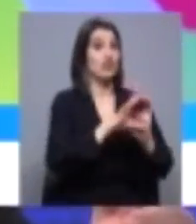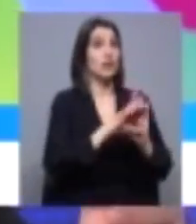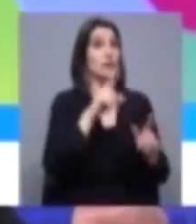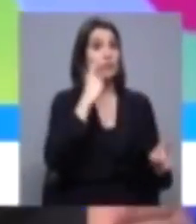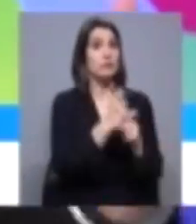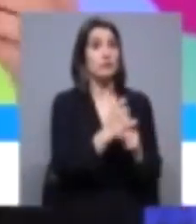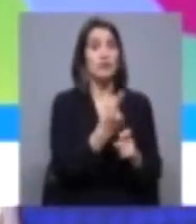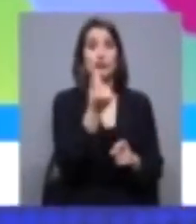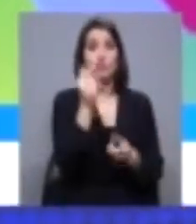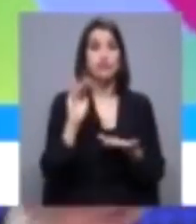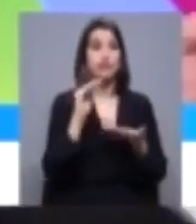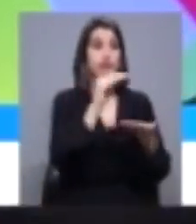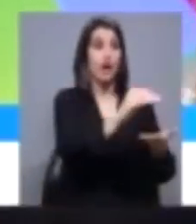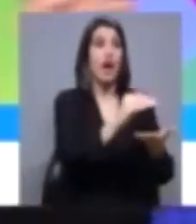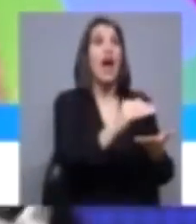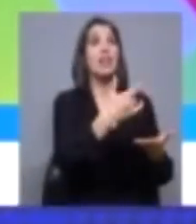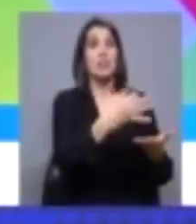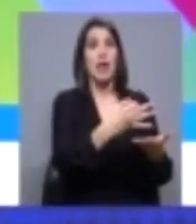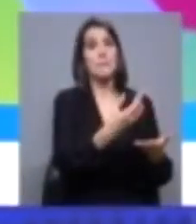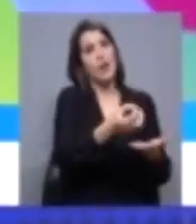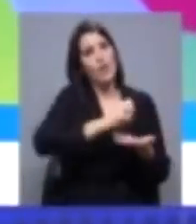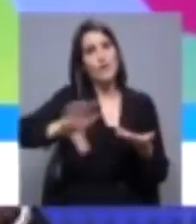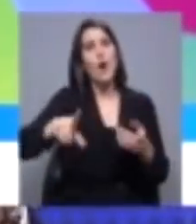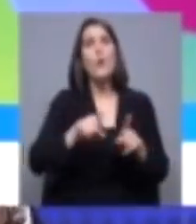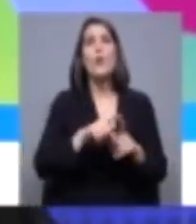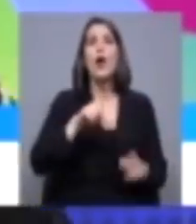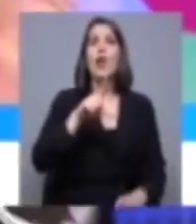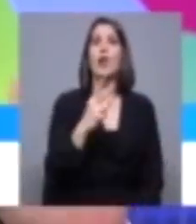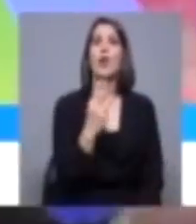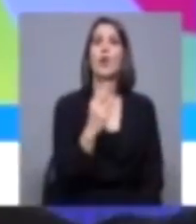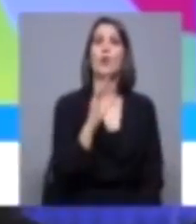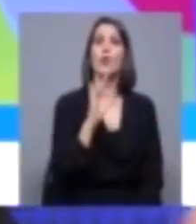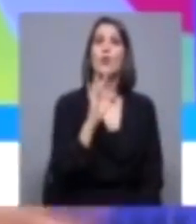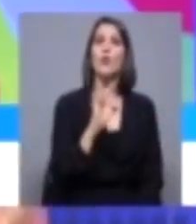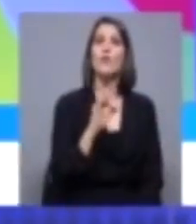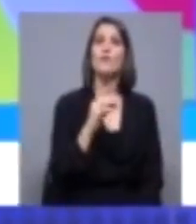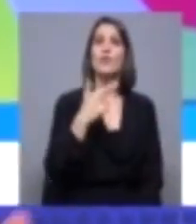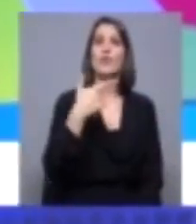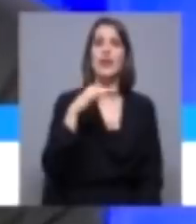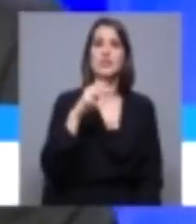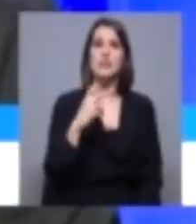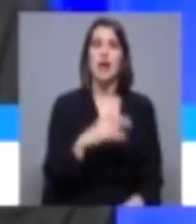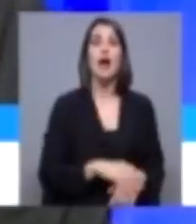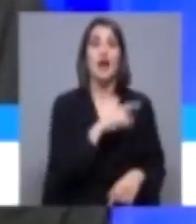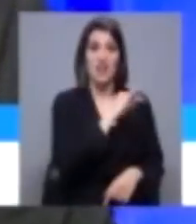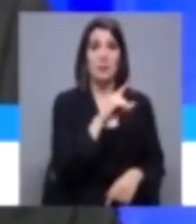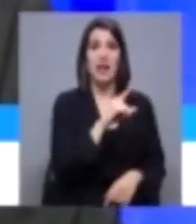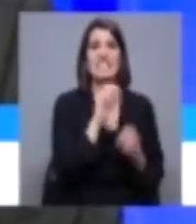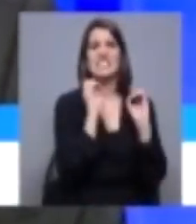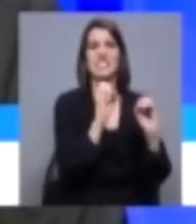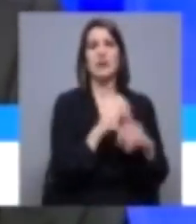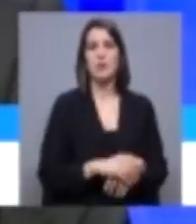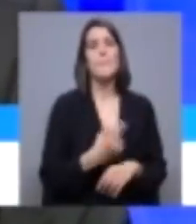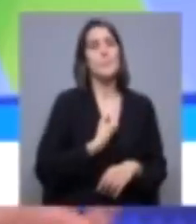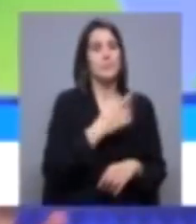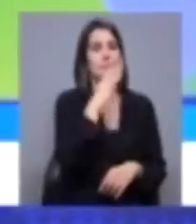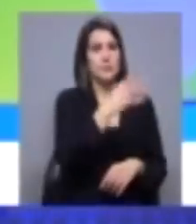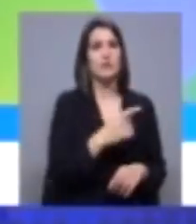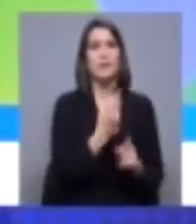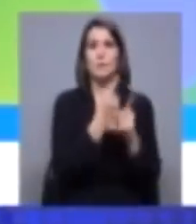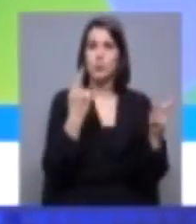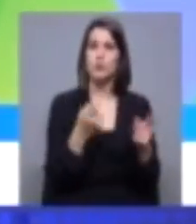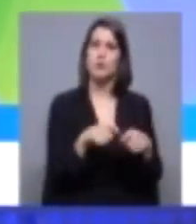exigiu que o montante de entrega está apto ouvidos colocar a Lufthansa fez incentivo legal bola e agora eu não posso deixar de dizer aqui o seguinte porque